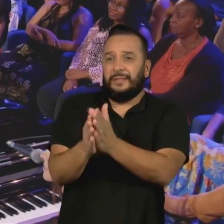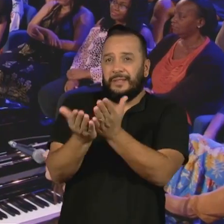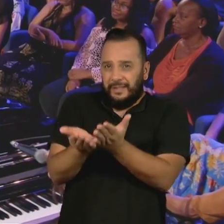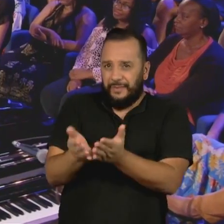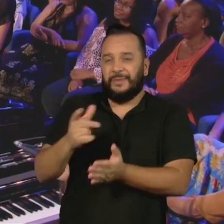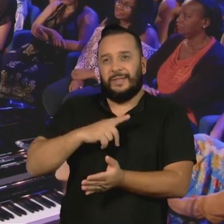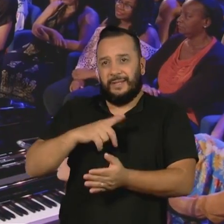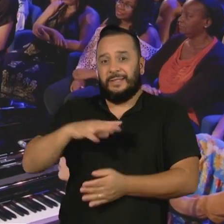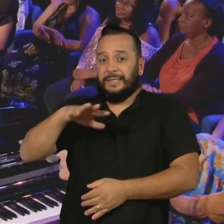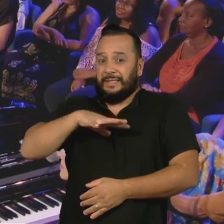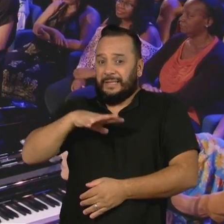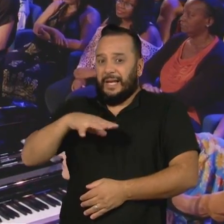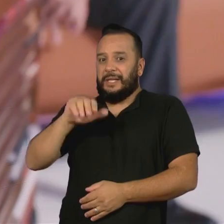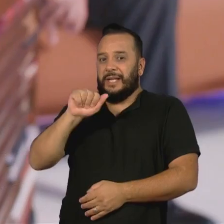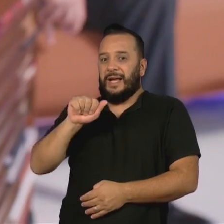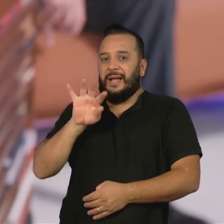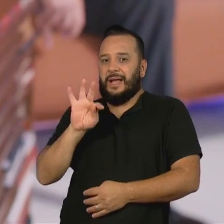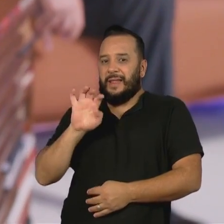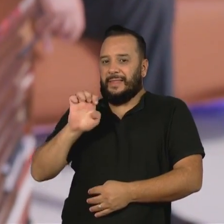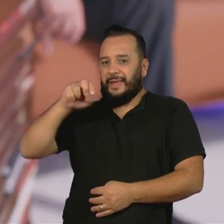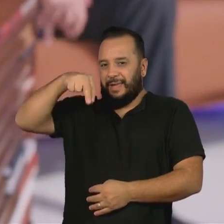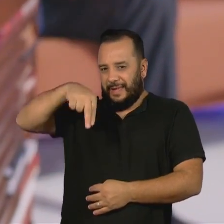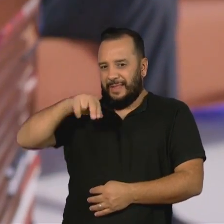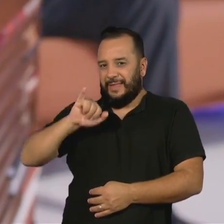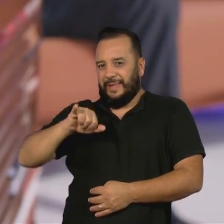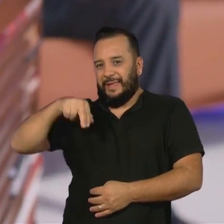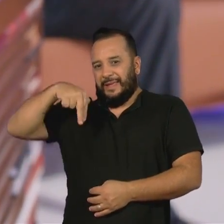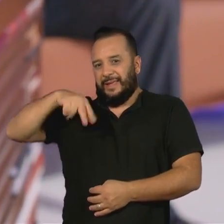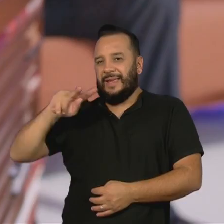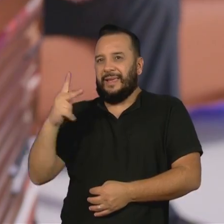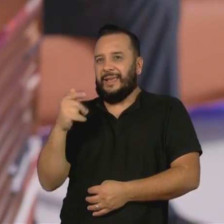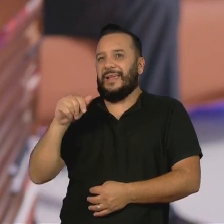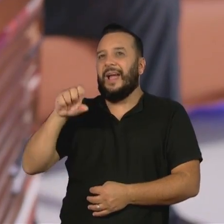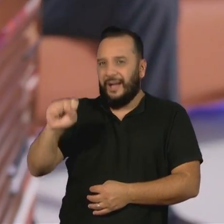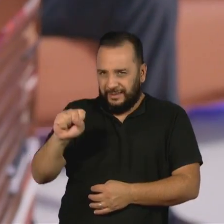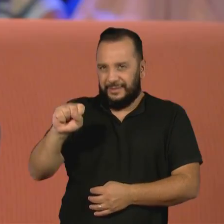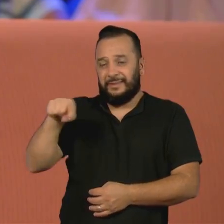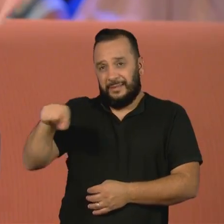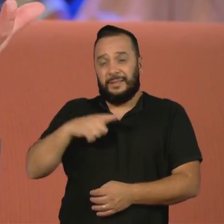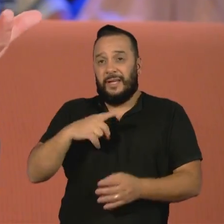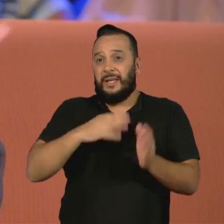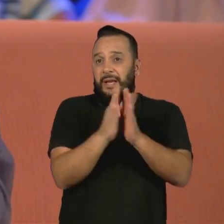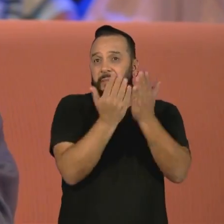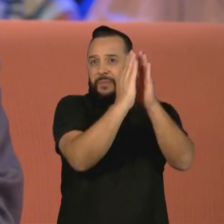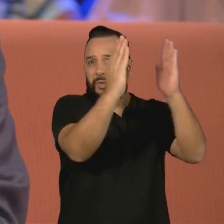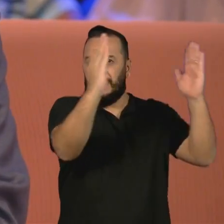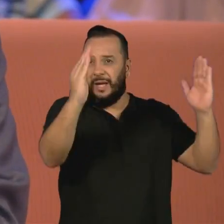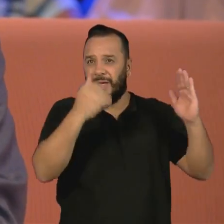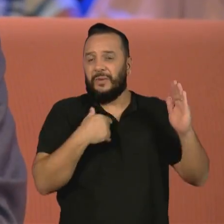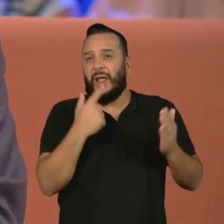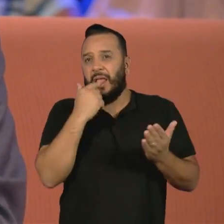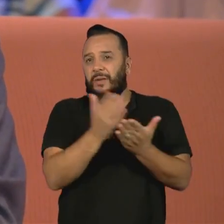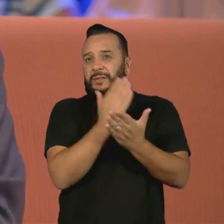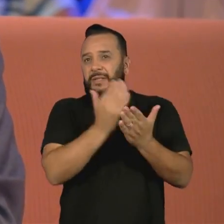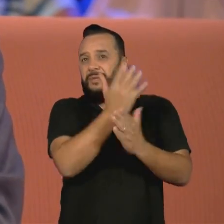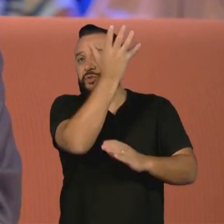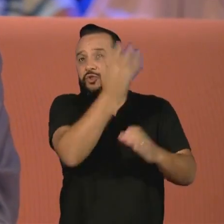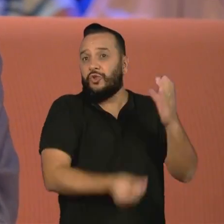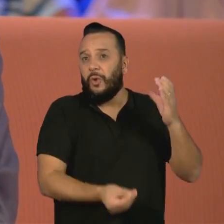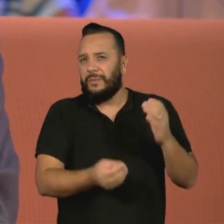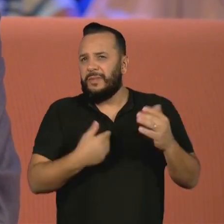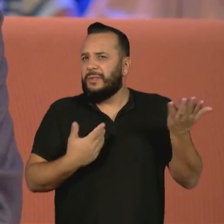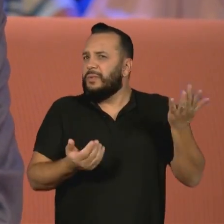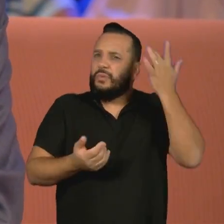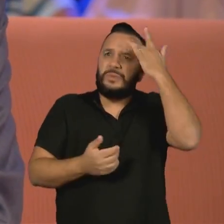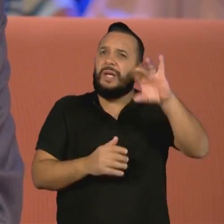essa cidade chamada Ateninhas, e a biblioteca das Ateninhas, os livros somem da biblioteca. Ninguém sabe